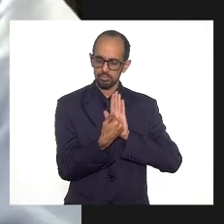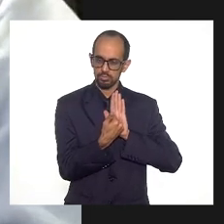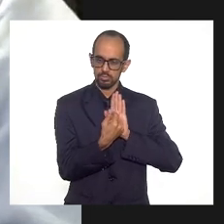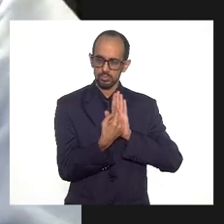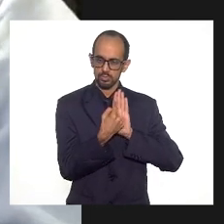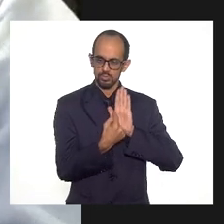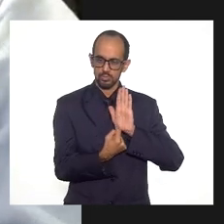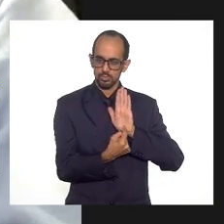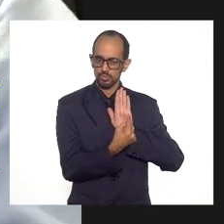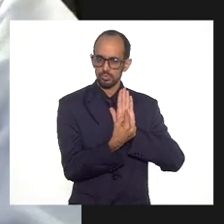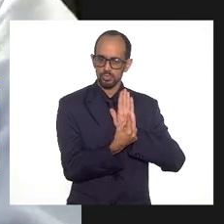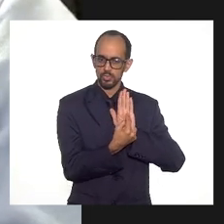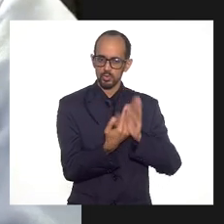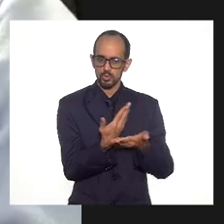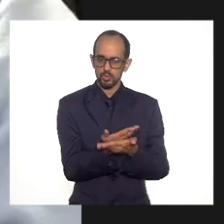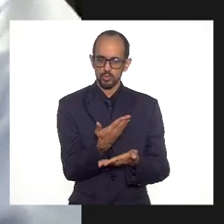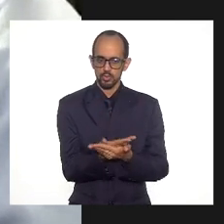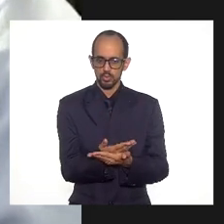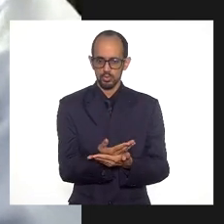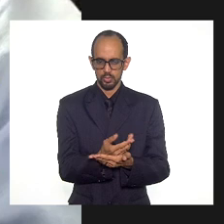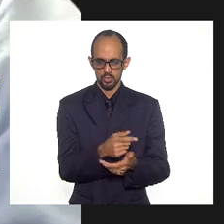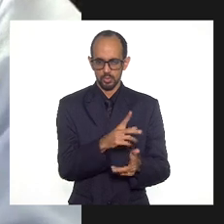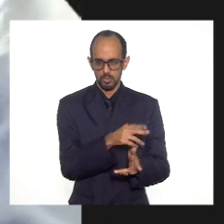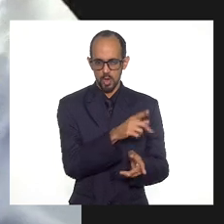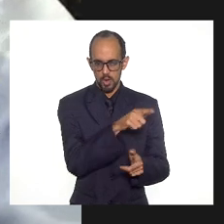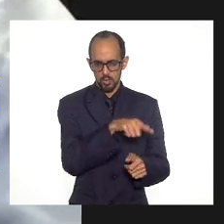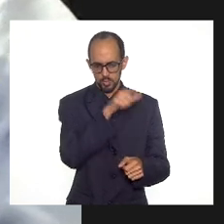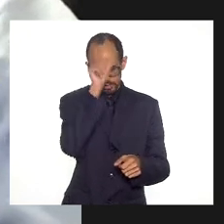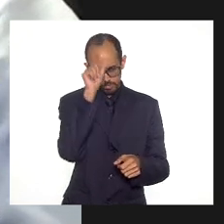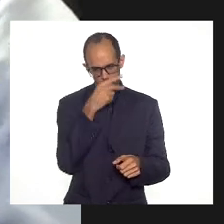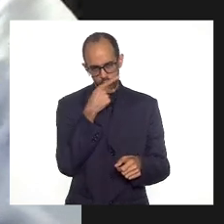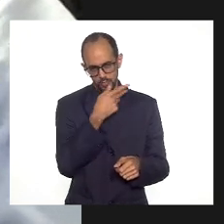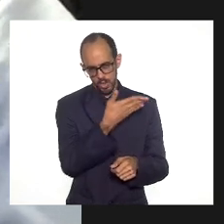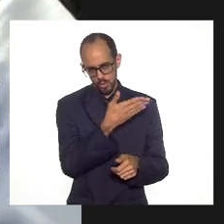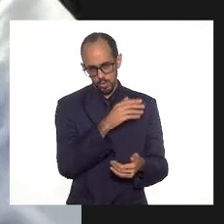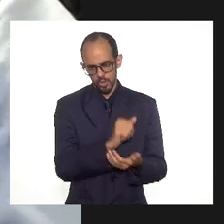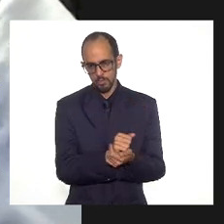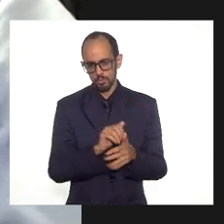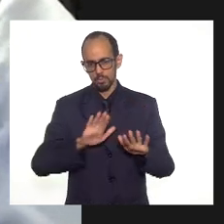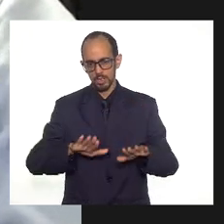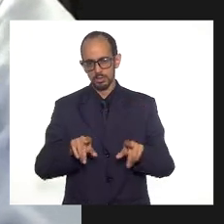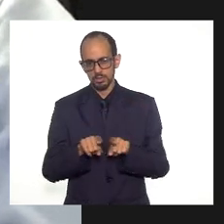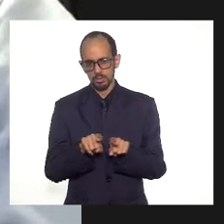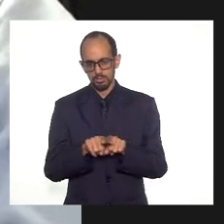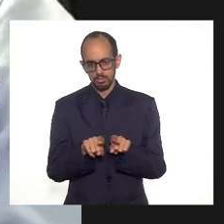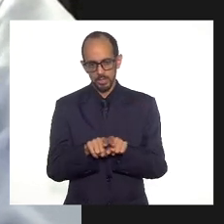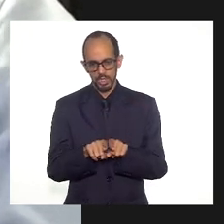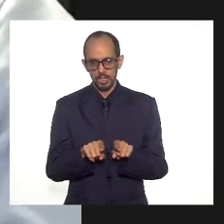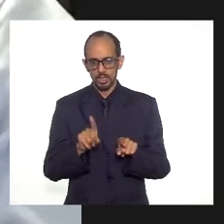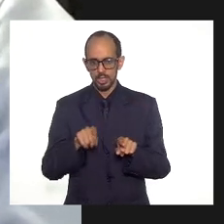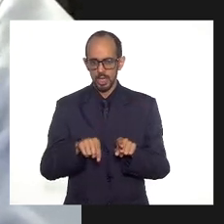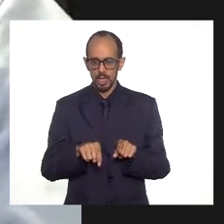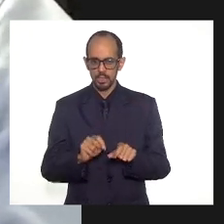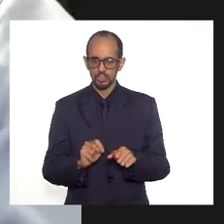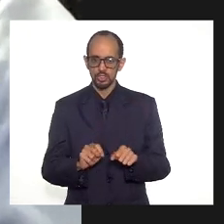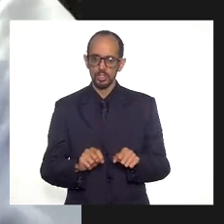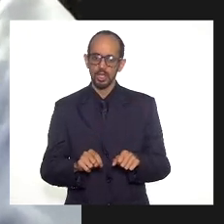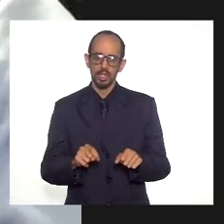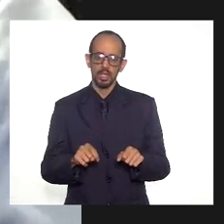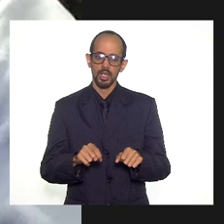do deputado Luiz Paulo, sobretudo a questão de haver propriedades